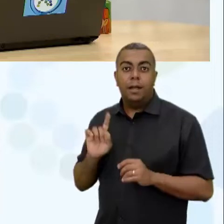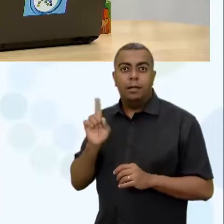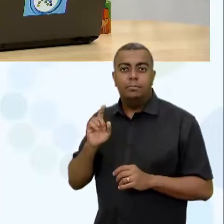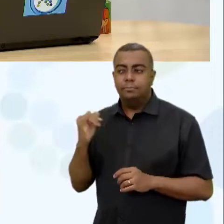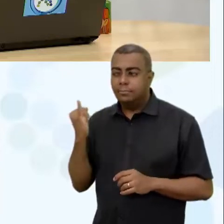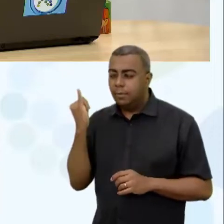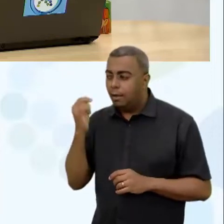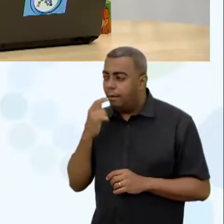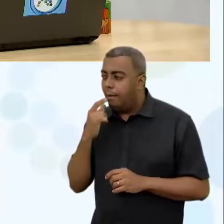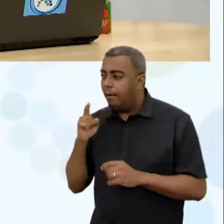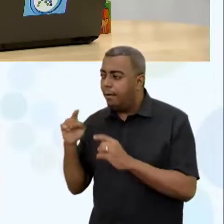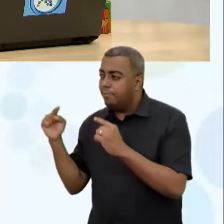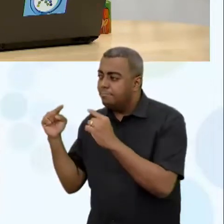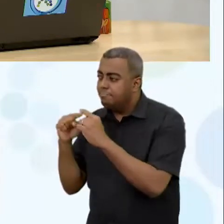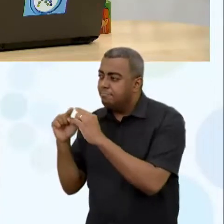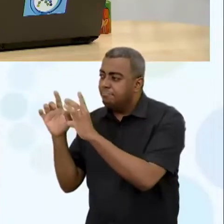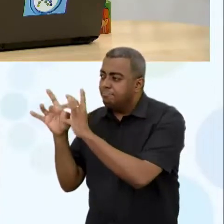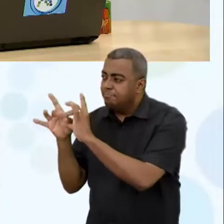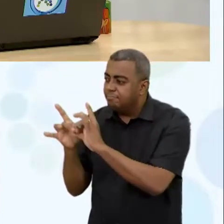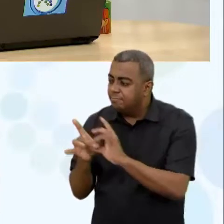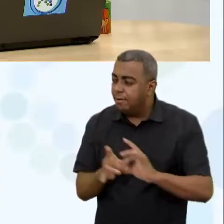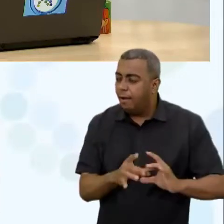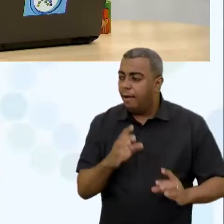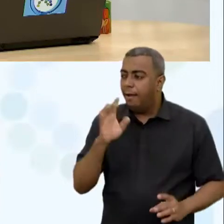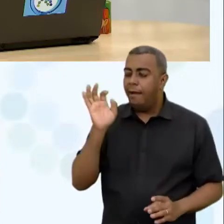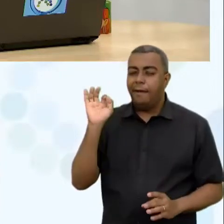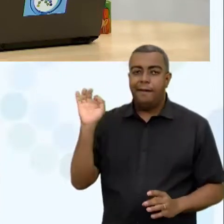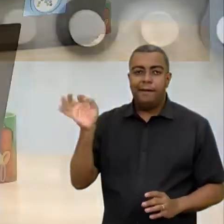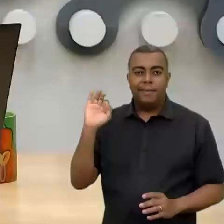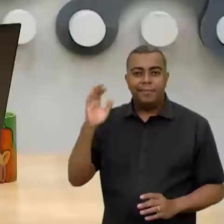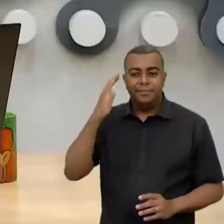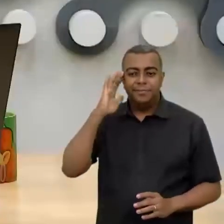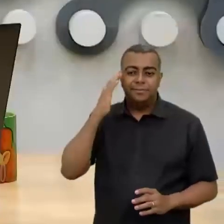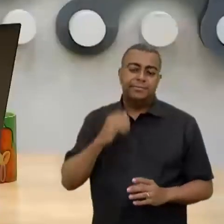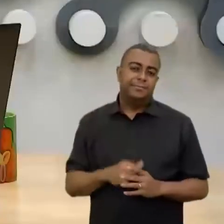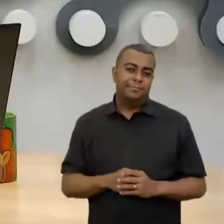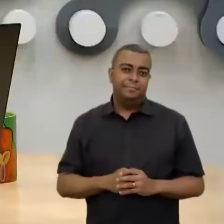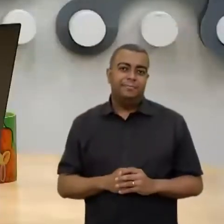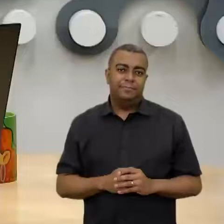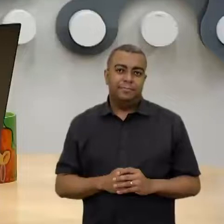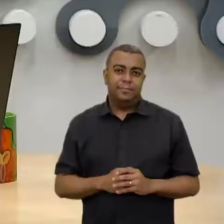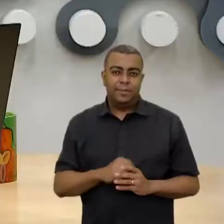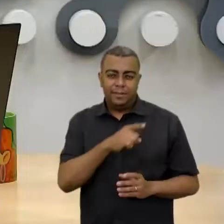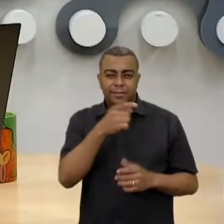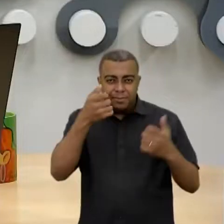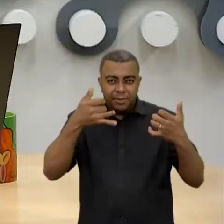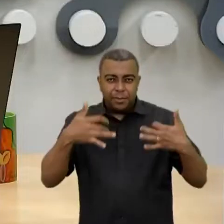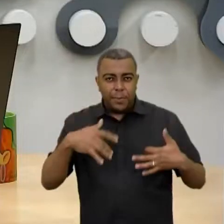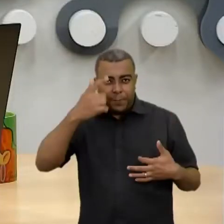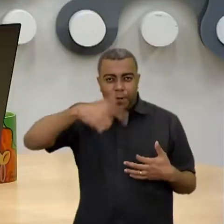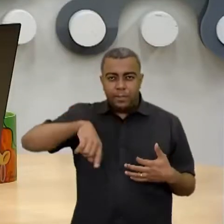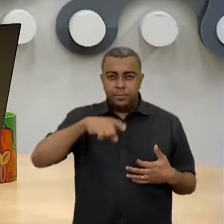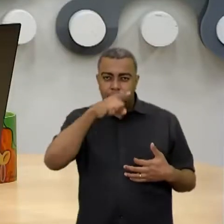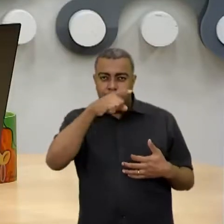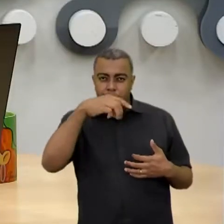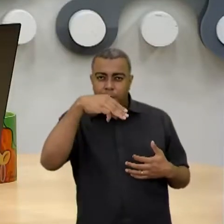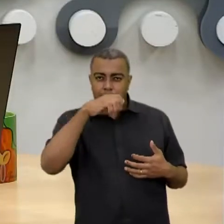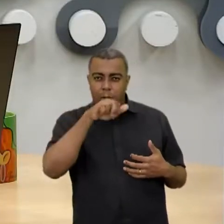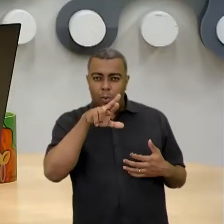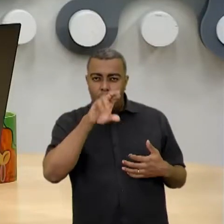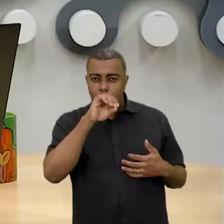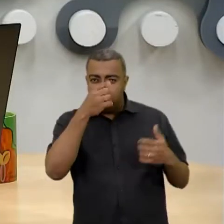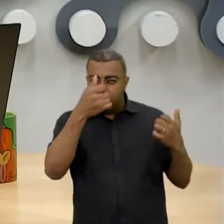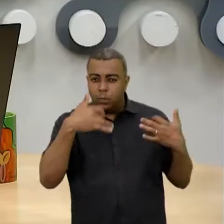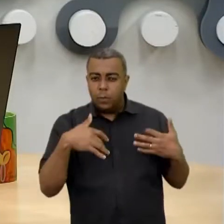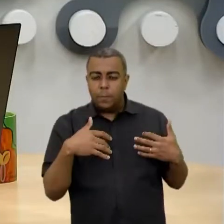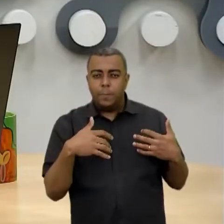história, tá linkado, né? Com todo um processo. E aí tem mais uma questão que na sua fala também, é legal a gente deixar bem